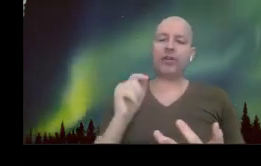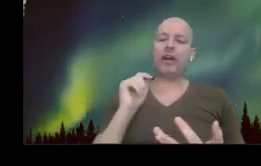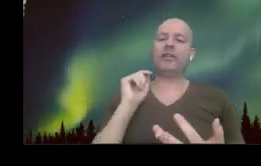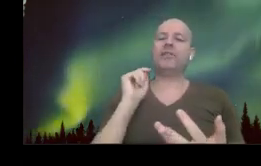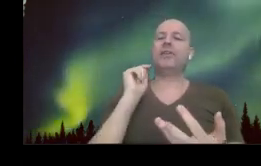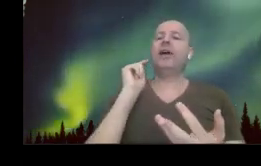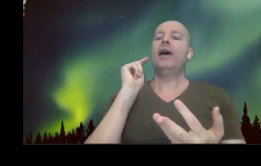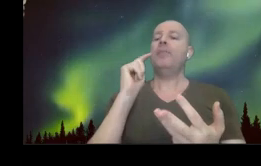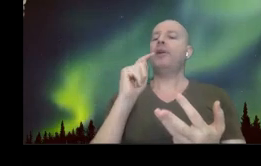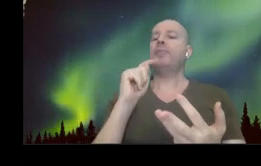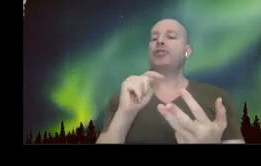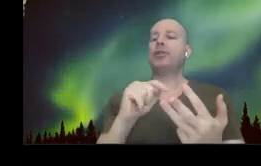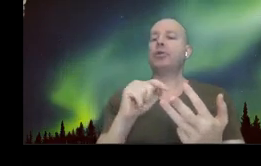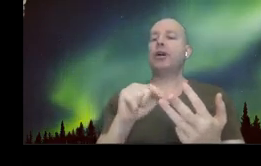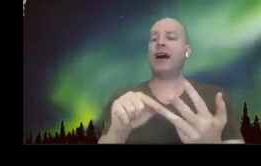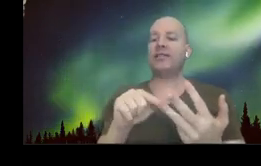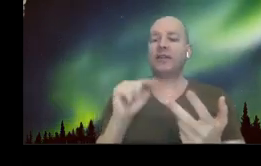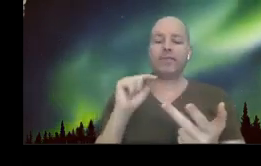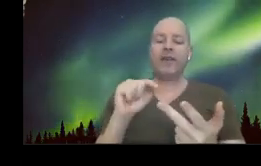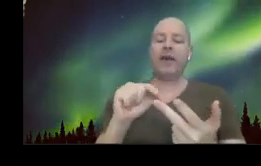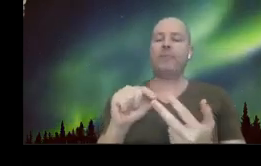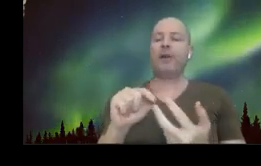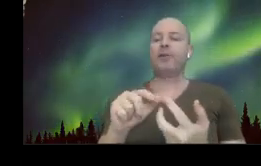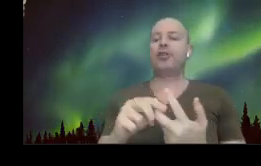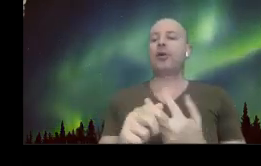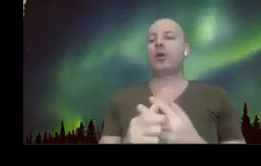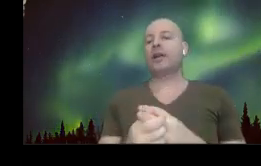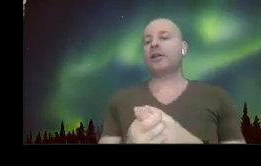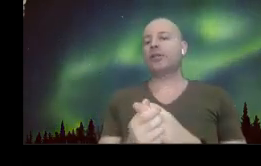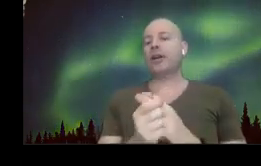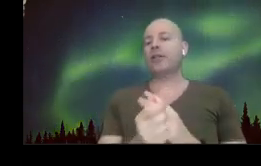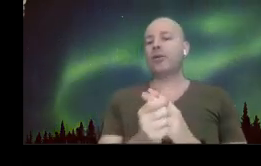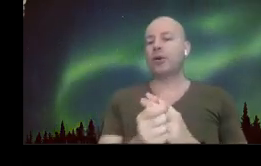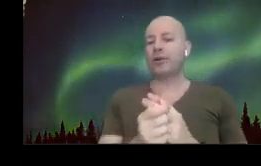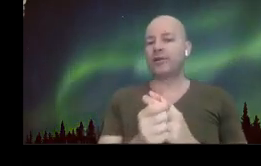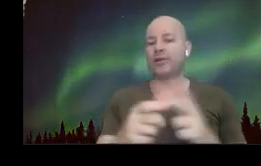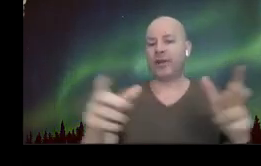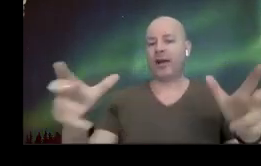populações tradicionais, é permitido caça. É permitido a coleta de